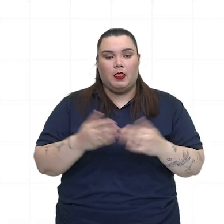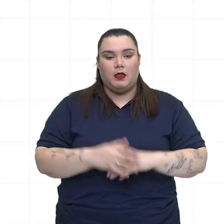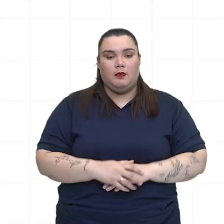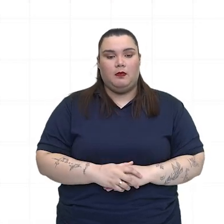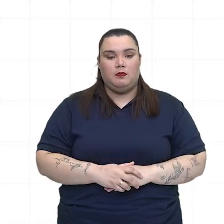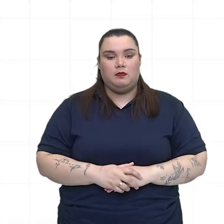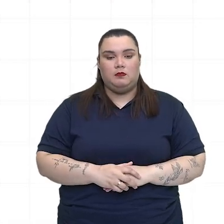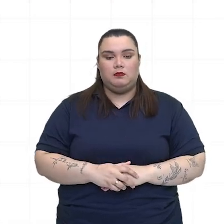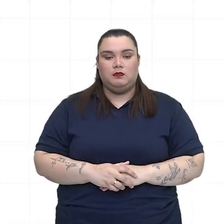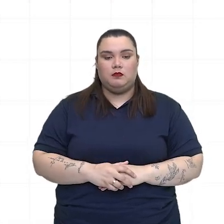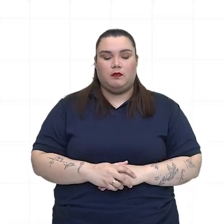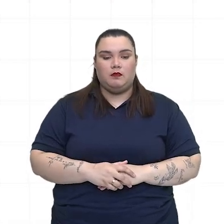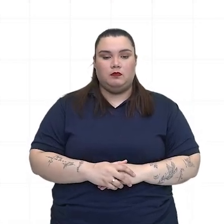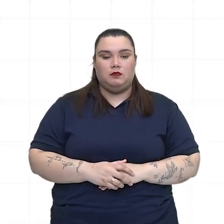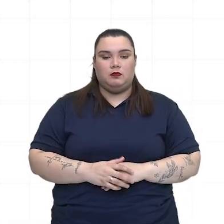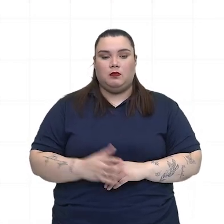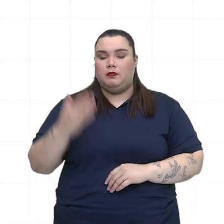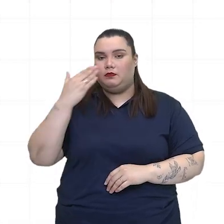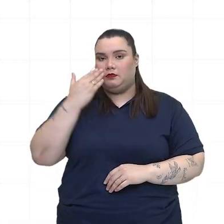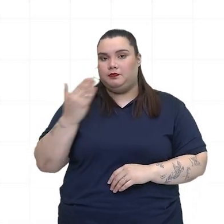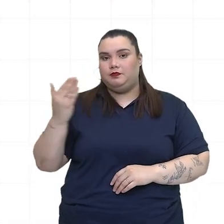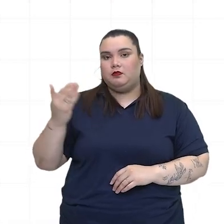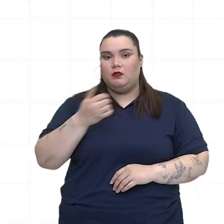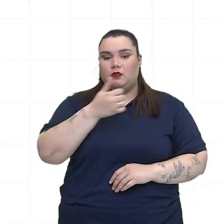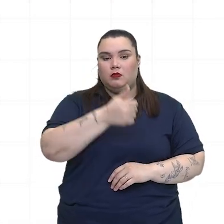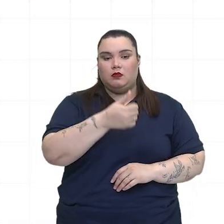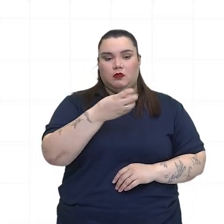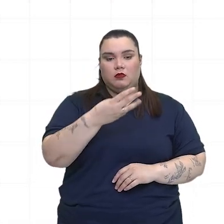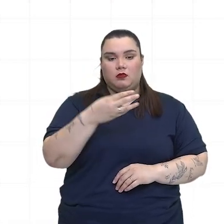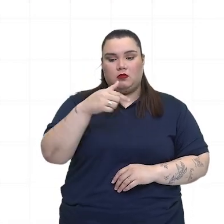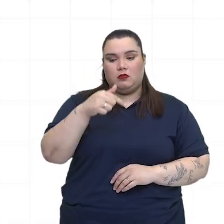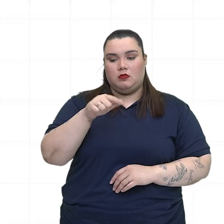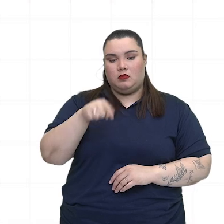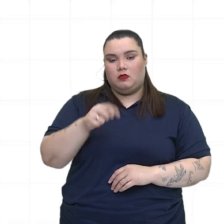ter esse produto aqui,